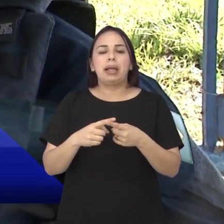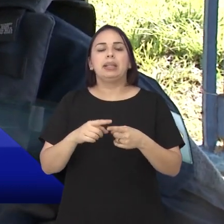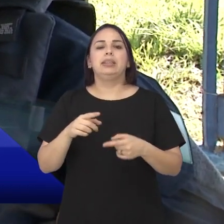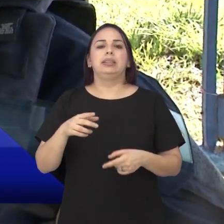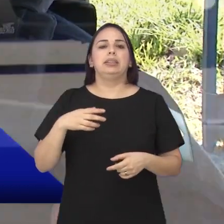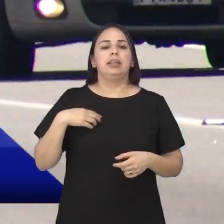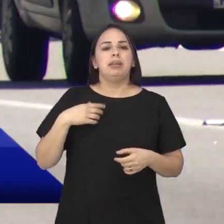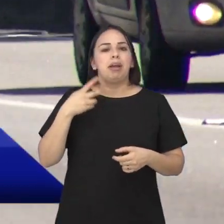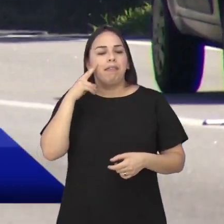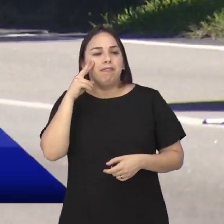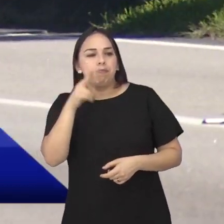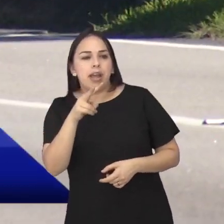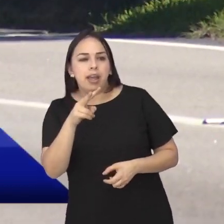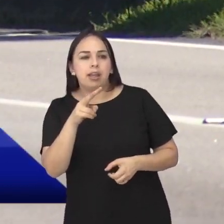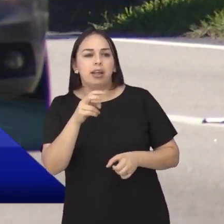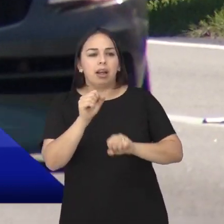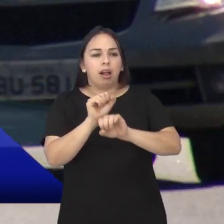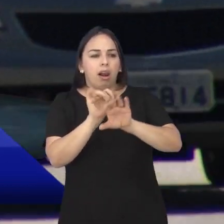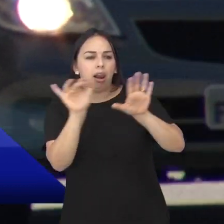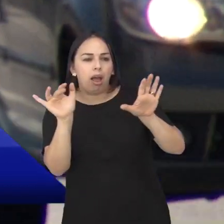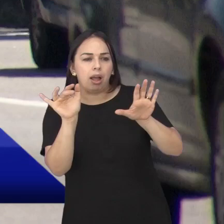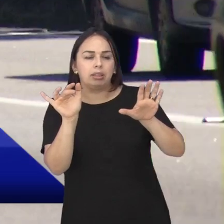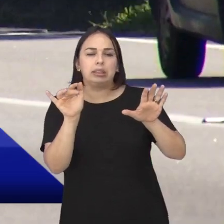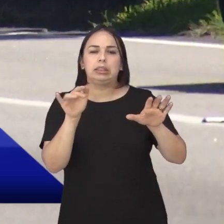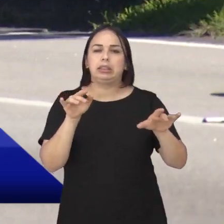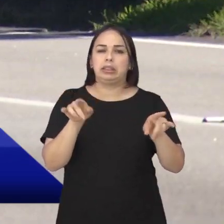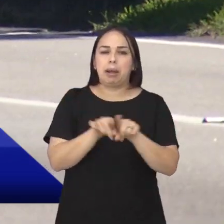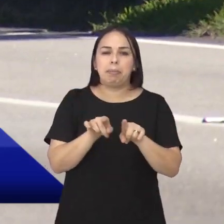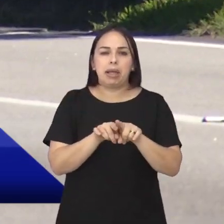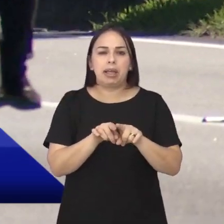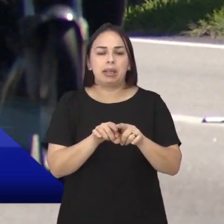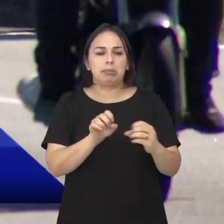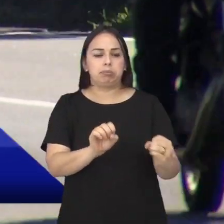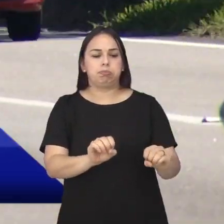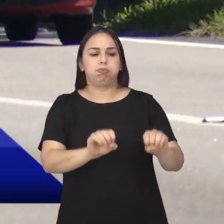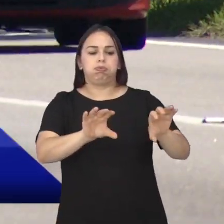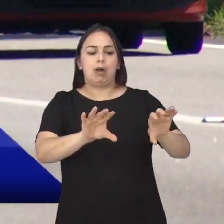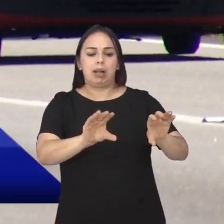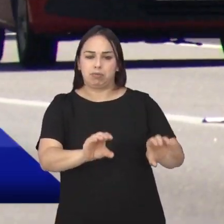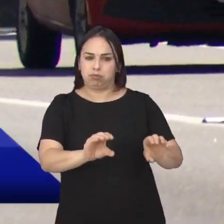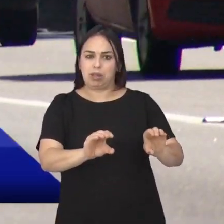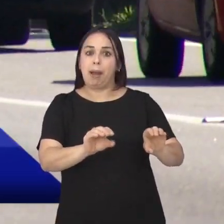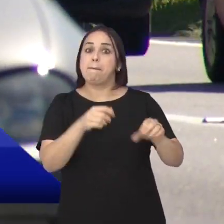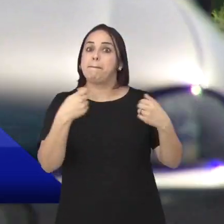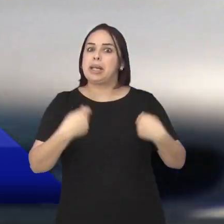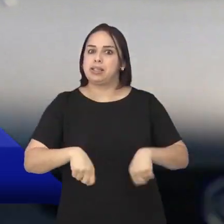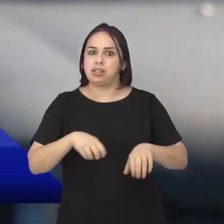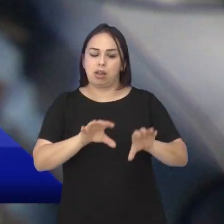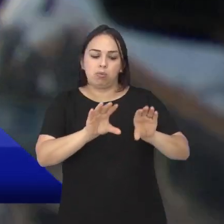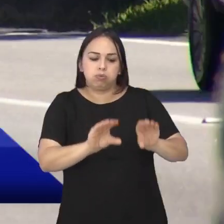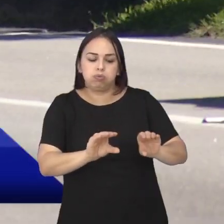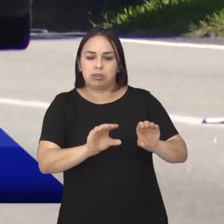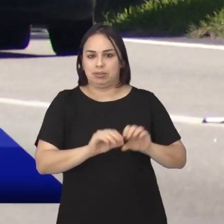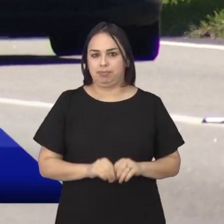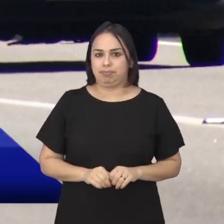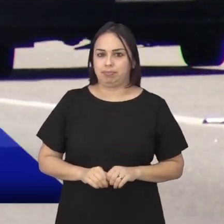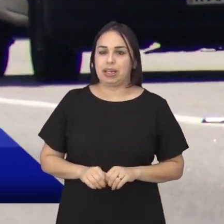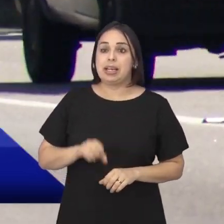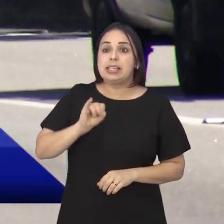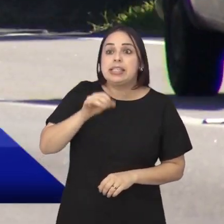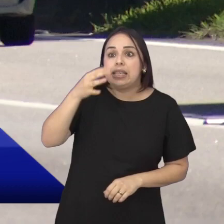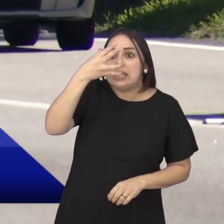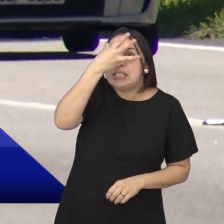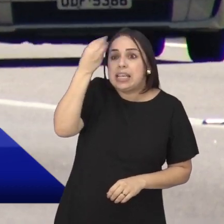até mesmo, né, ele vai causar assim, uma ofuscação do motorista para enxergar o veículo, você deve usar o farol baixo. E